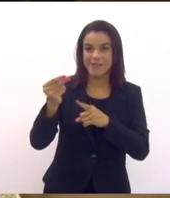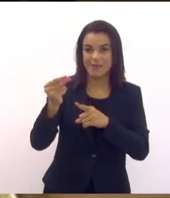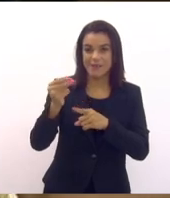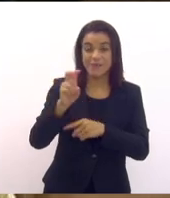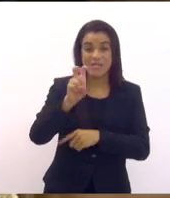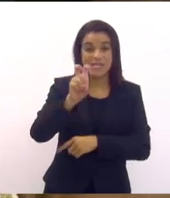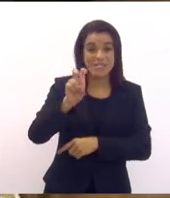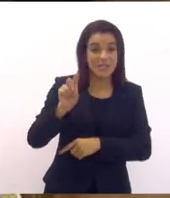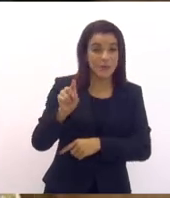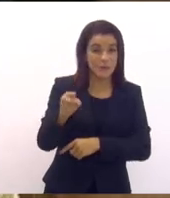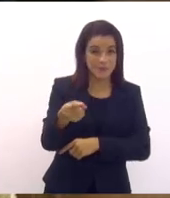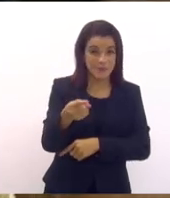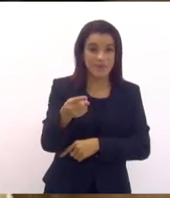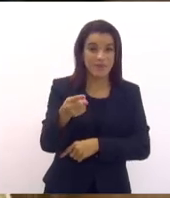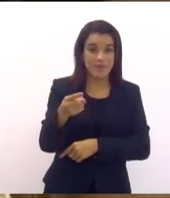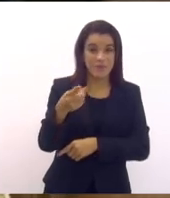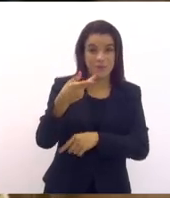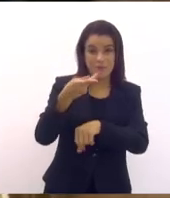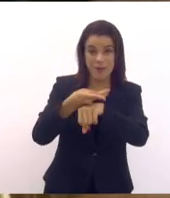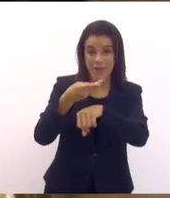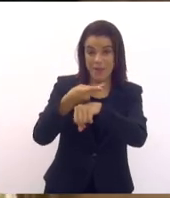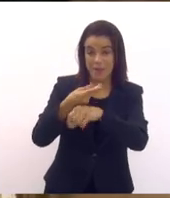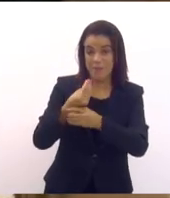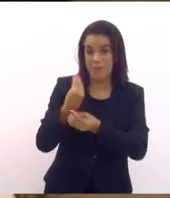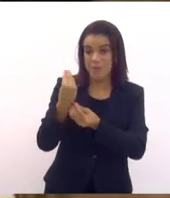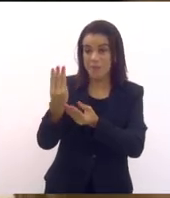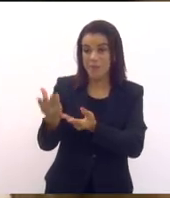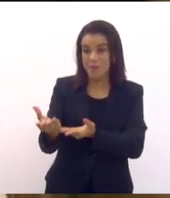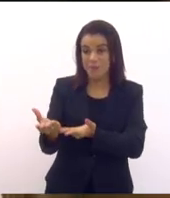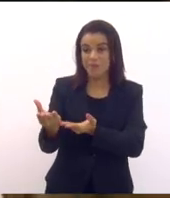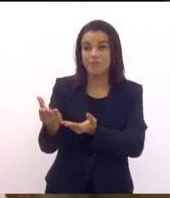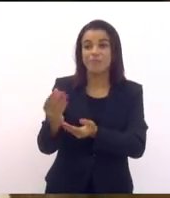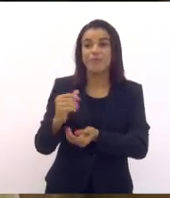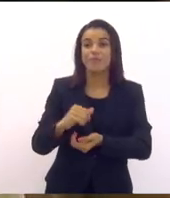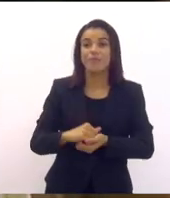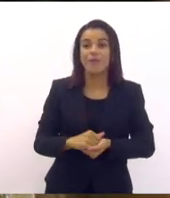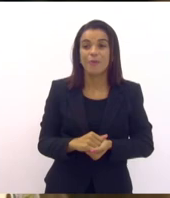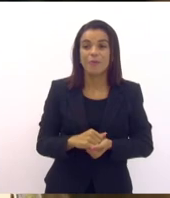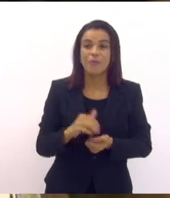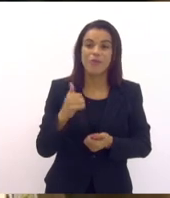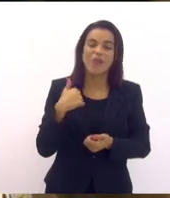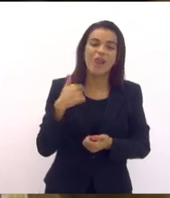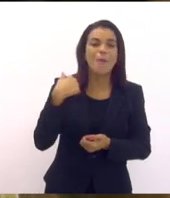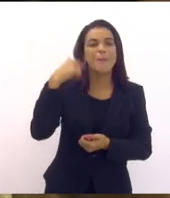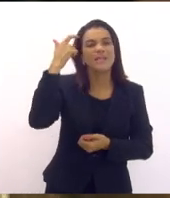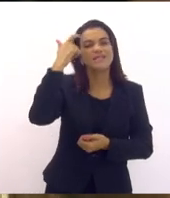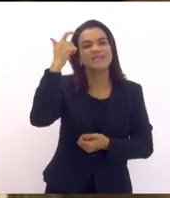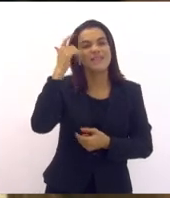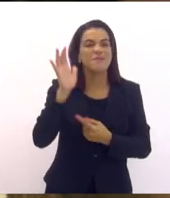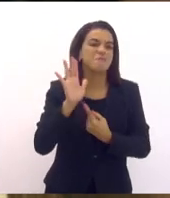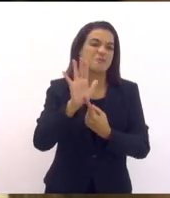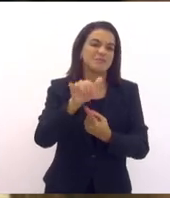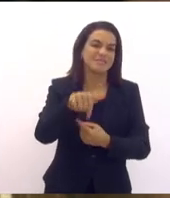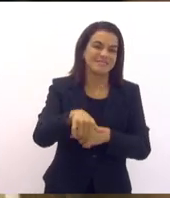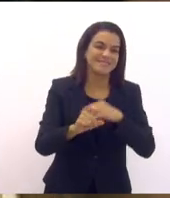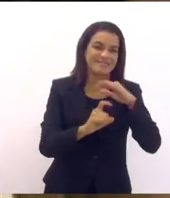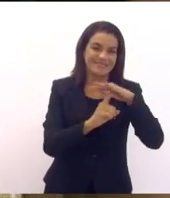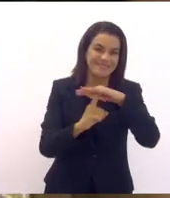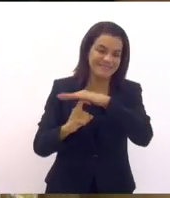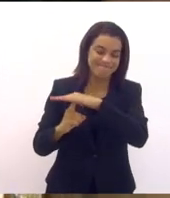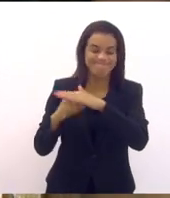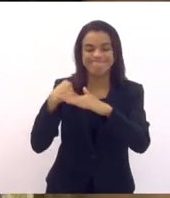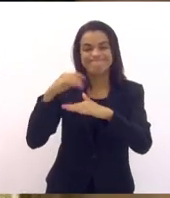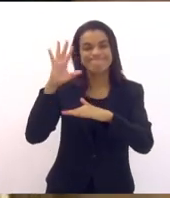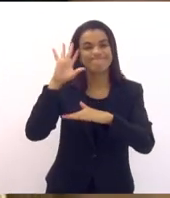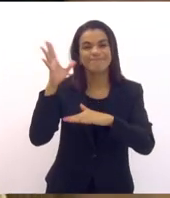R 5.000 E nós iríamos lançar na feira mas eu decidi não lançar eu vou